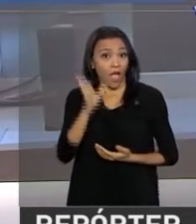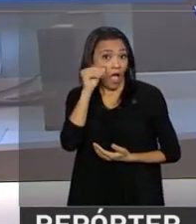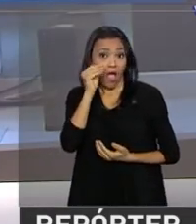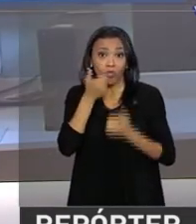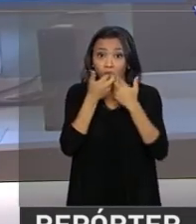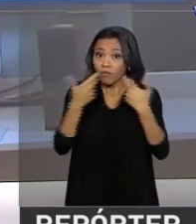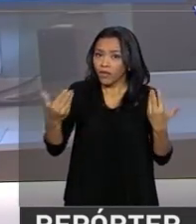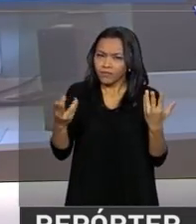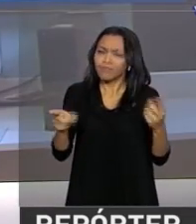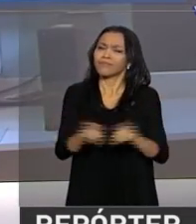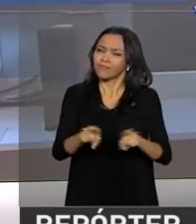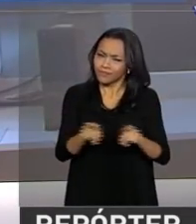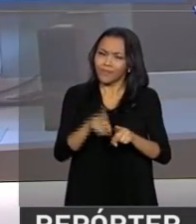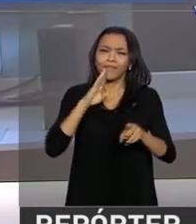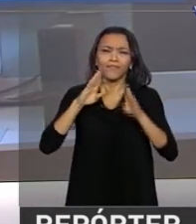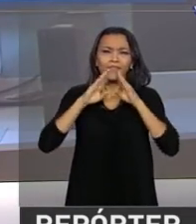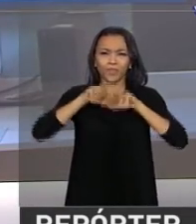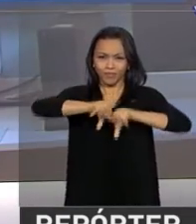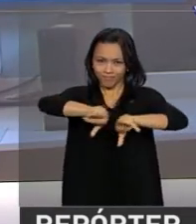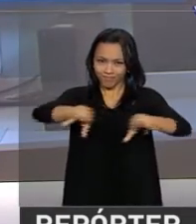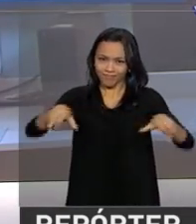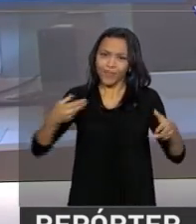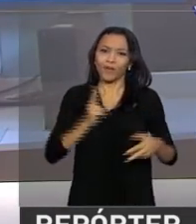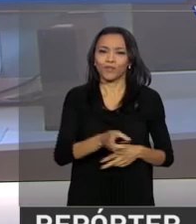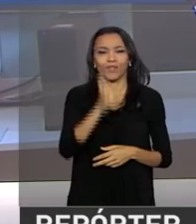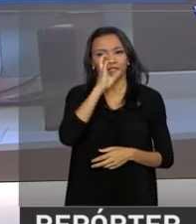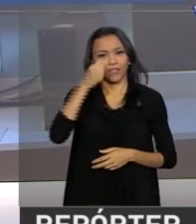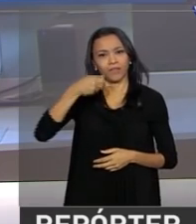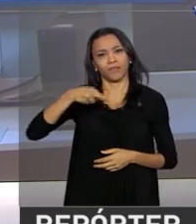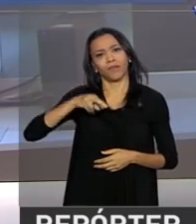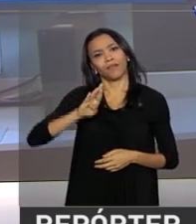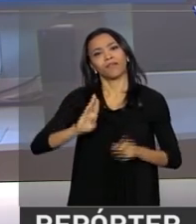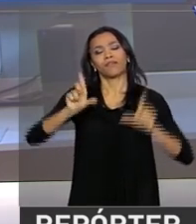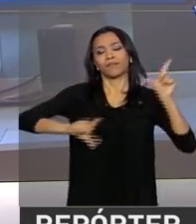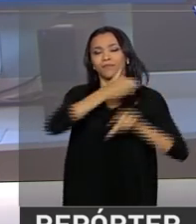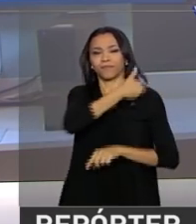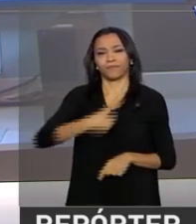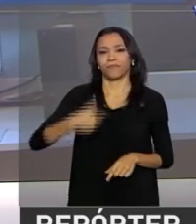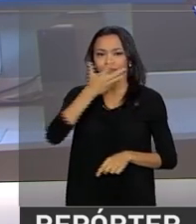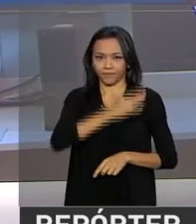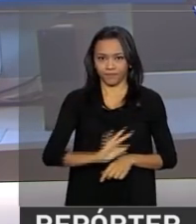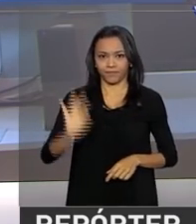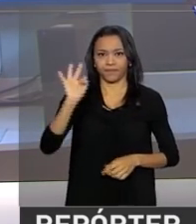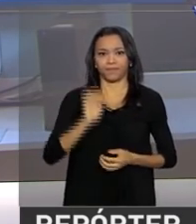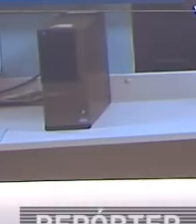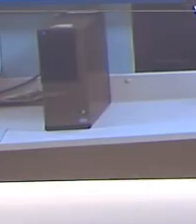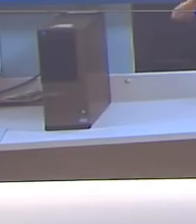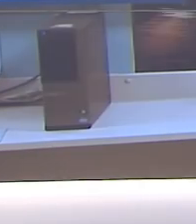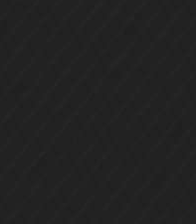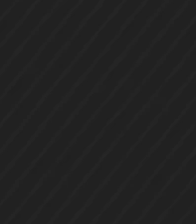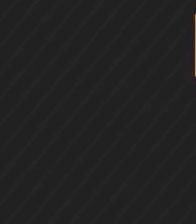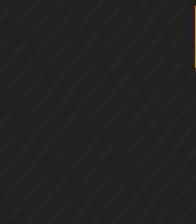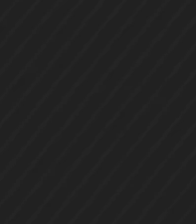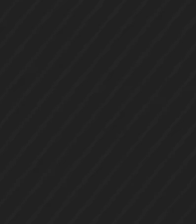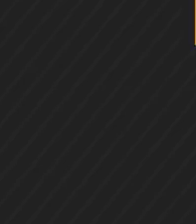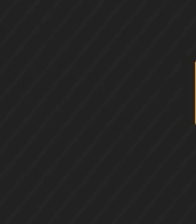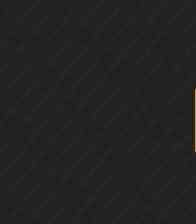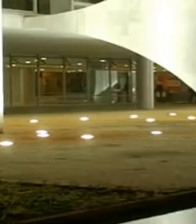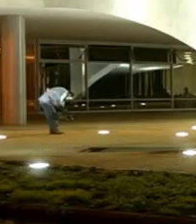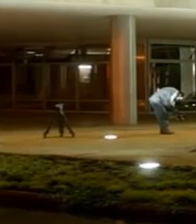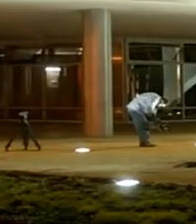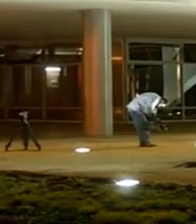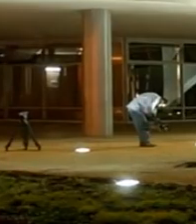as novidades também pelas nossas redes sociais. Continue com a gente. NBR, a TV do Governo Federal.